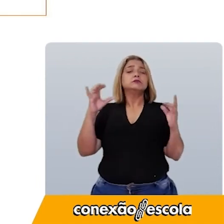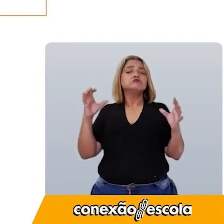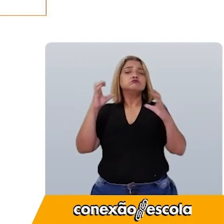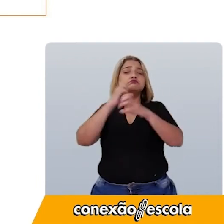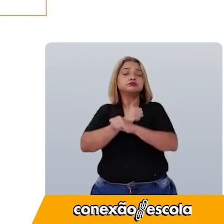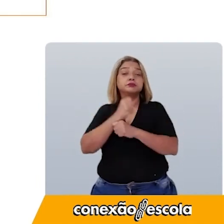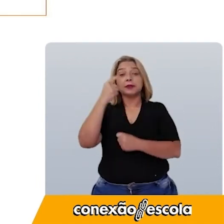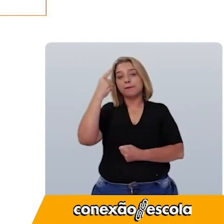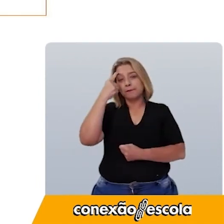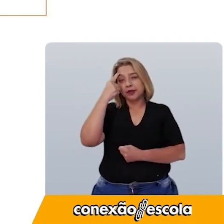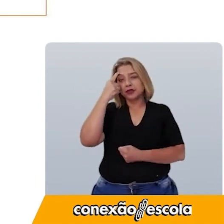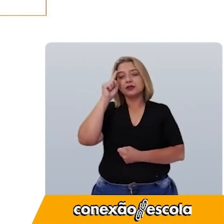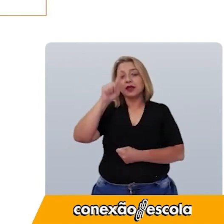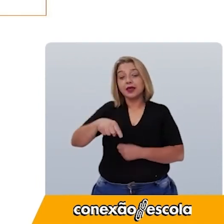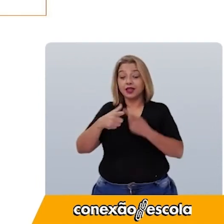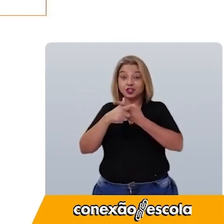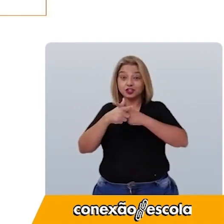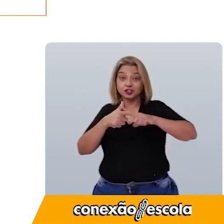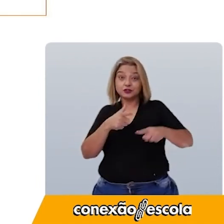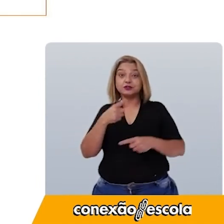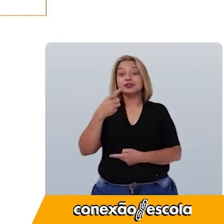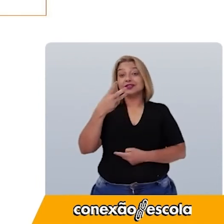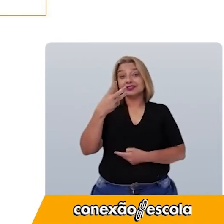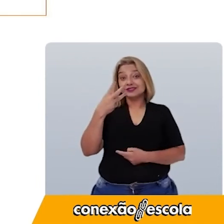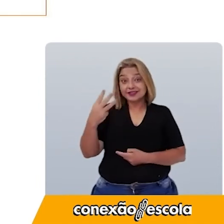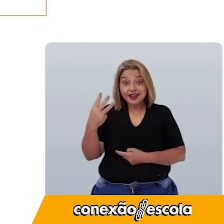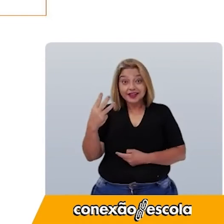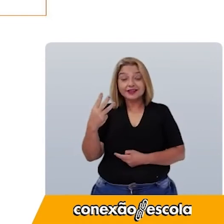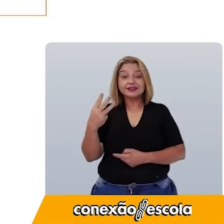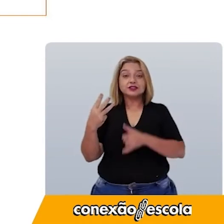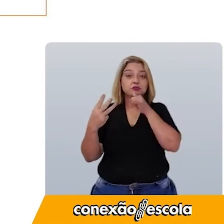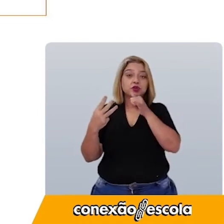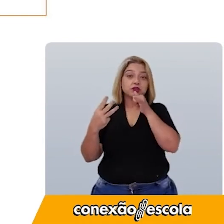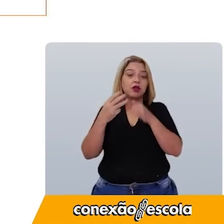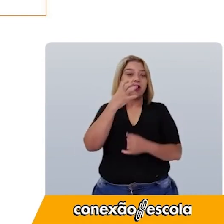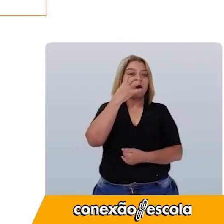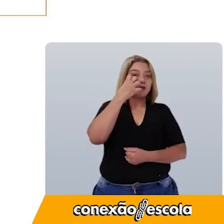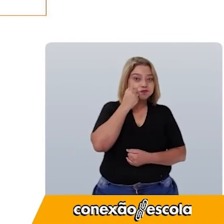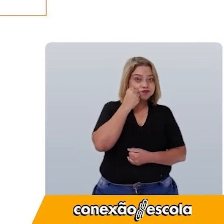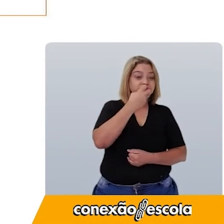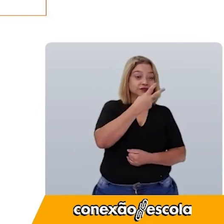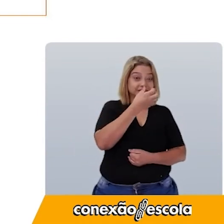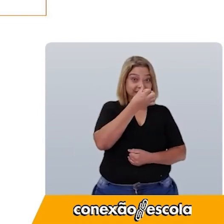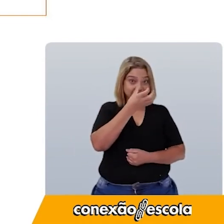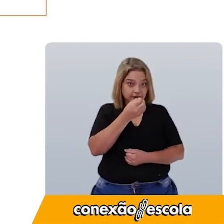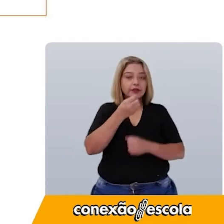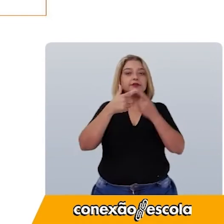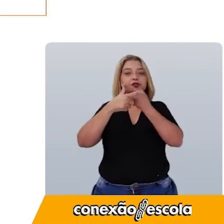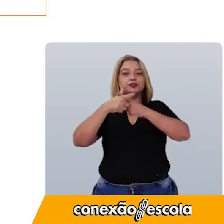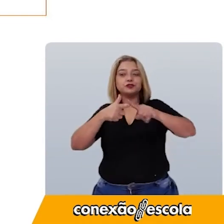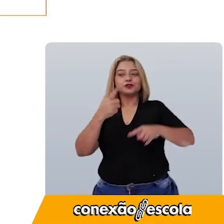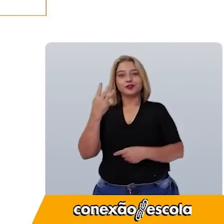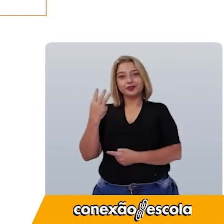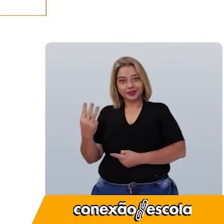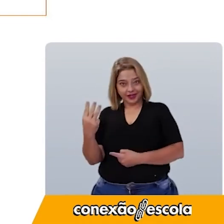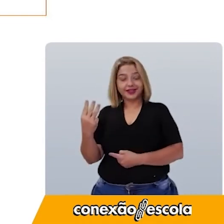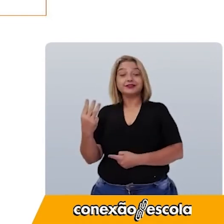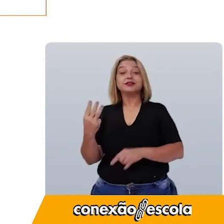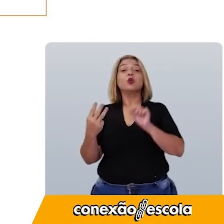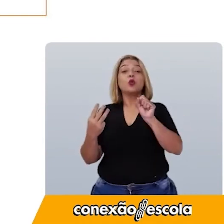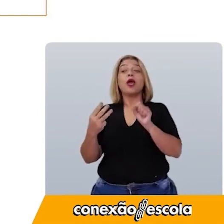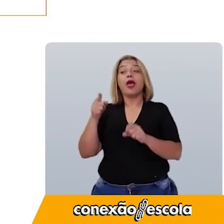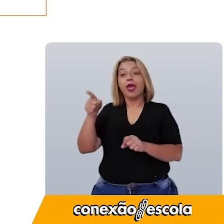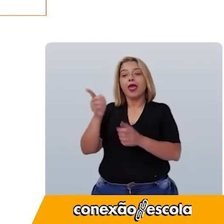nessa quantia dividida em 3 partes iguais, onde Pedro receberá apenas uma delas e